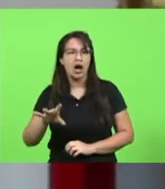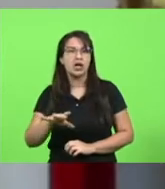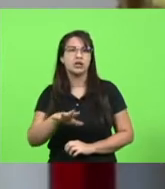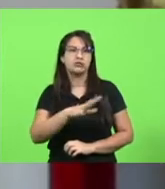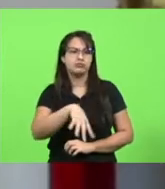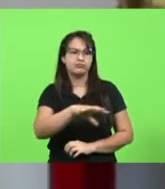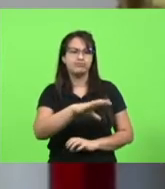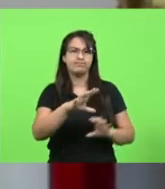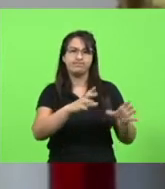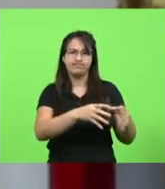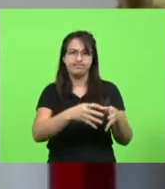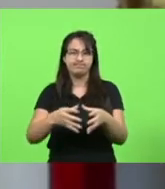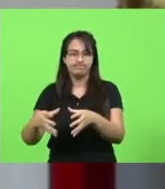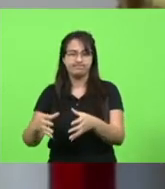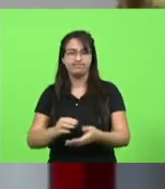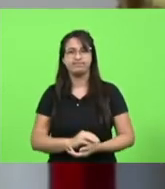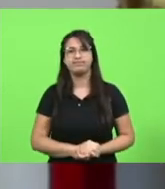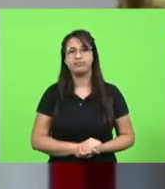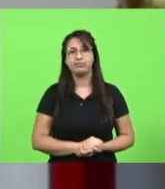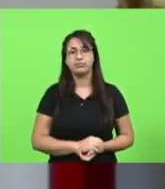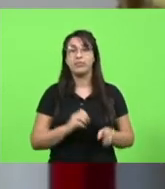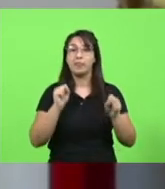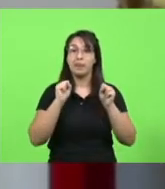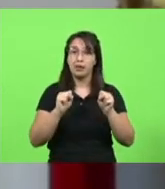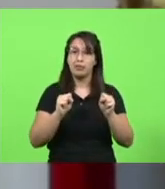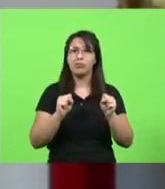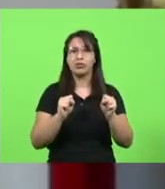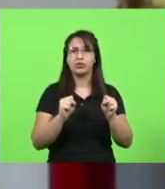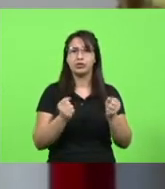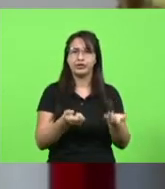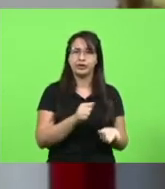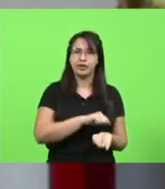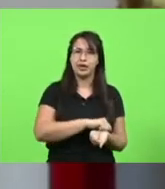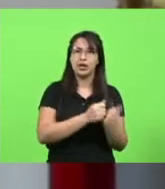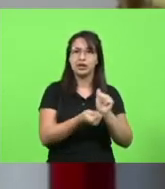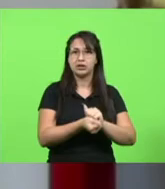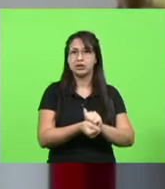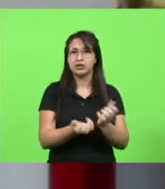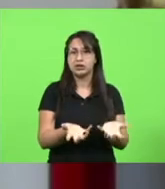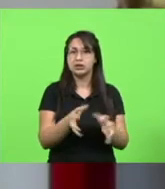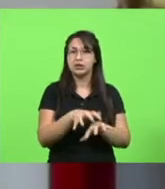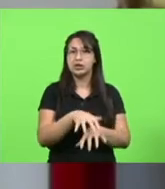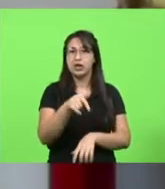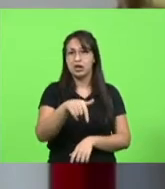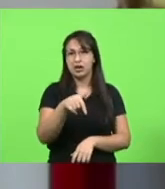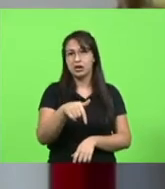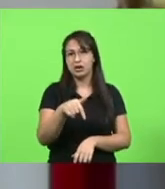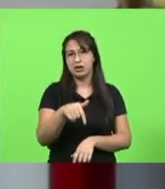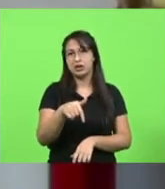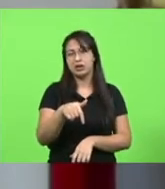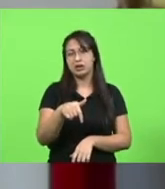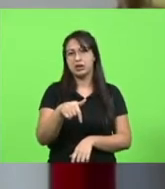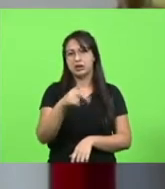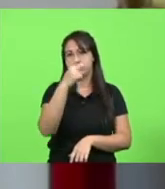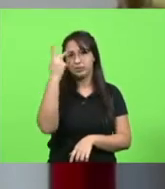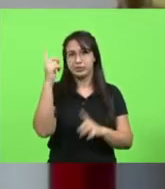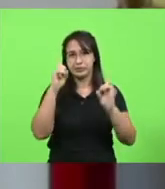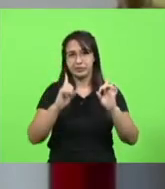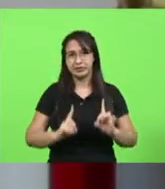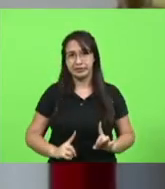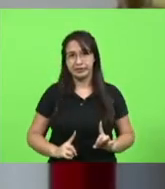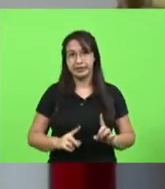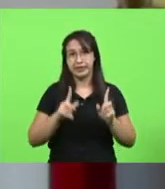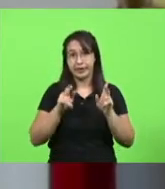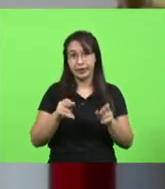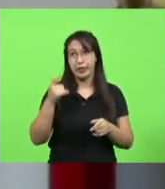temos sim como fazer uma adequação em Santa Catarina para também atender as pessoas com deficiência, exemplo do que acontece em outros